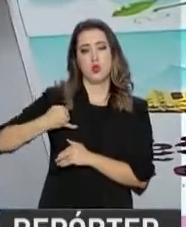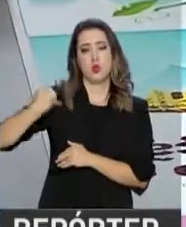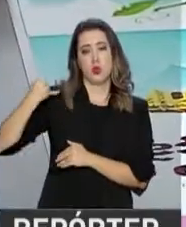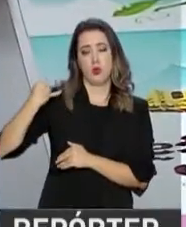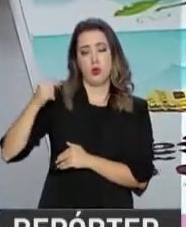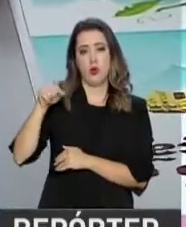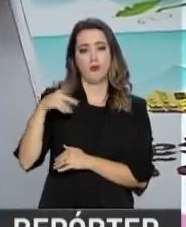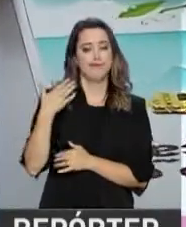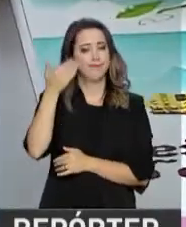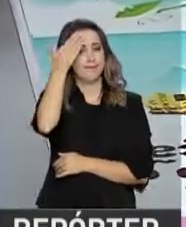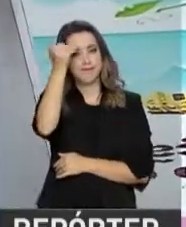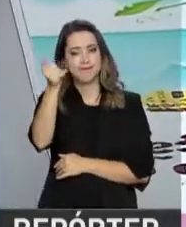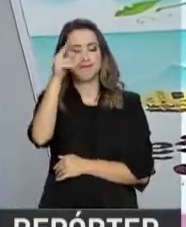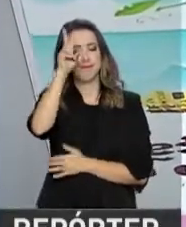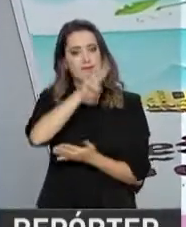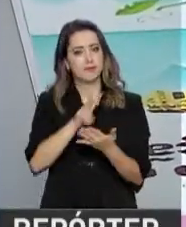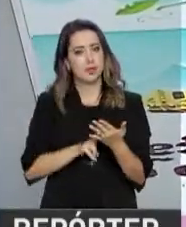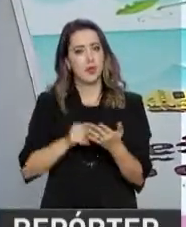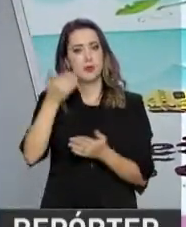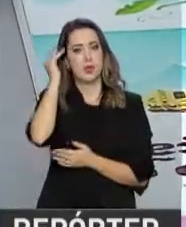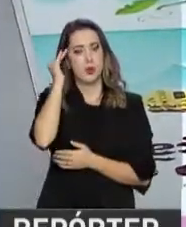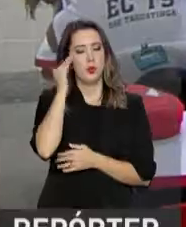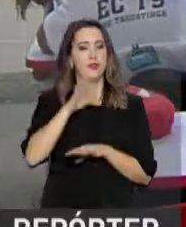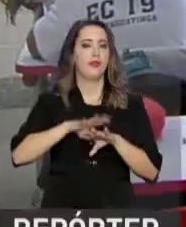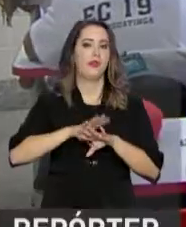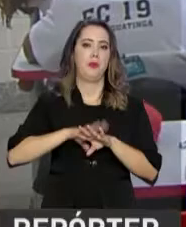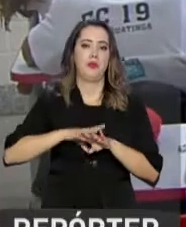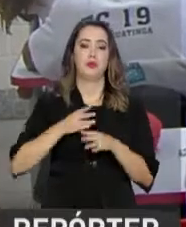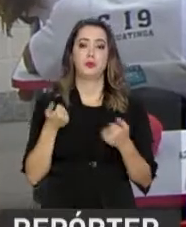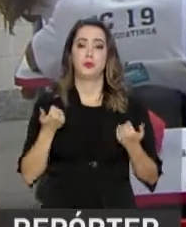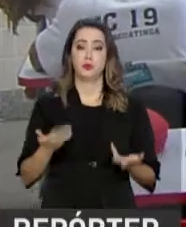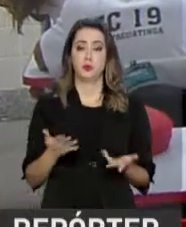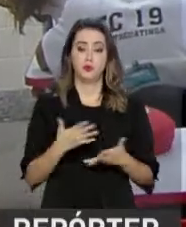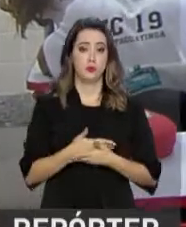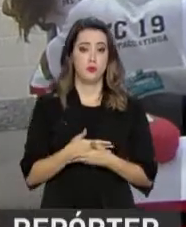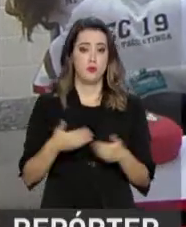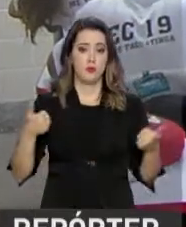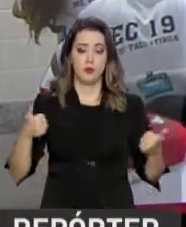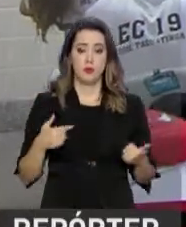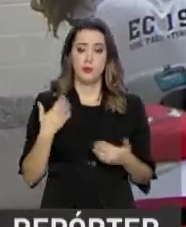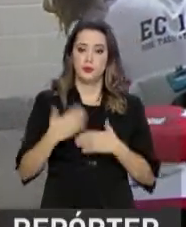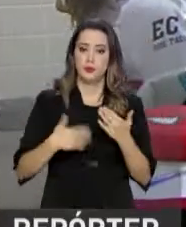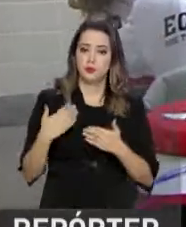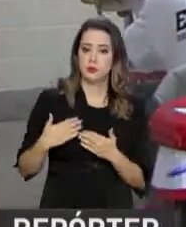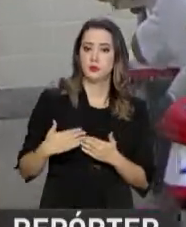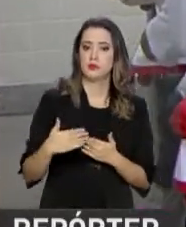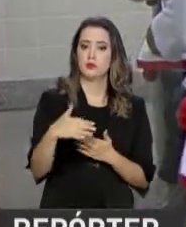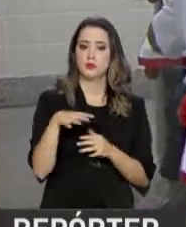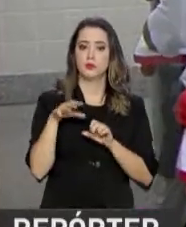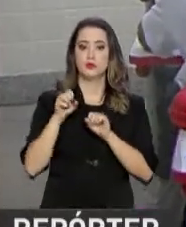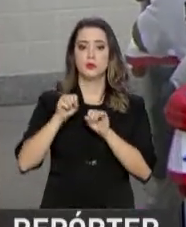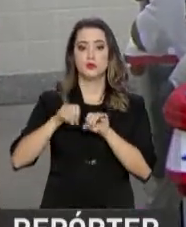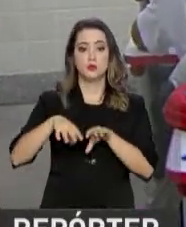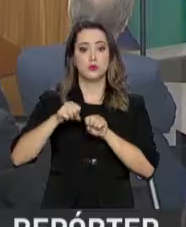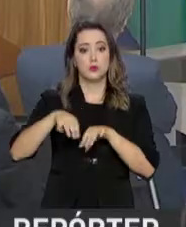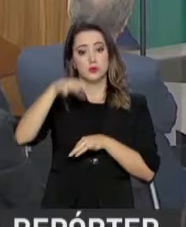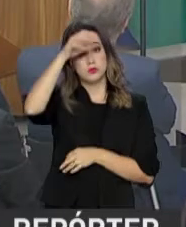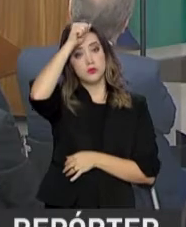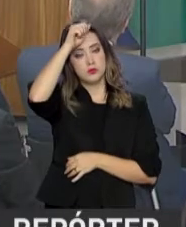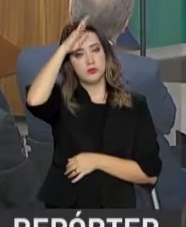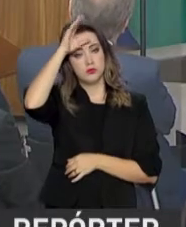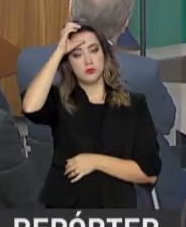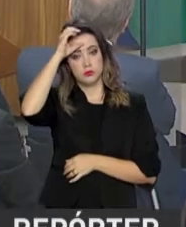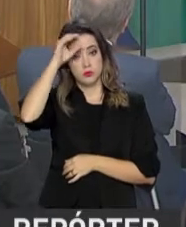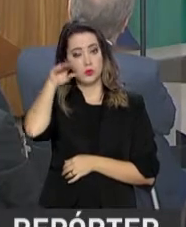de leitura e aprendizado de matemática para melhorar e acelerar o processo de alfabetização no país o